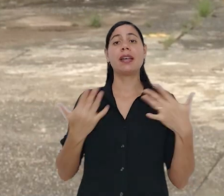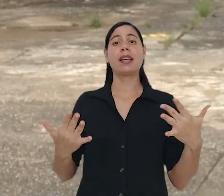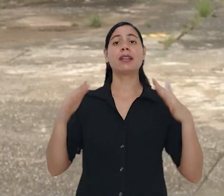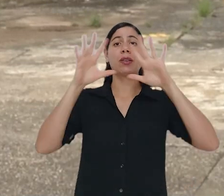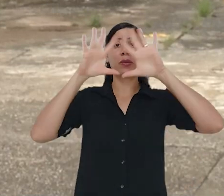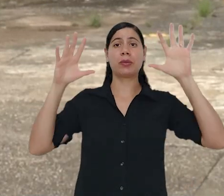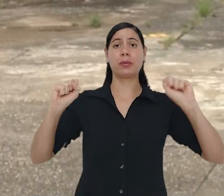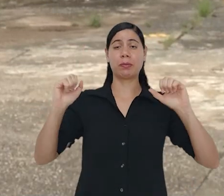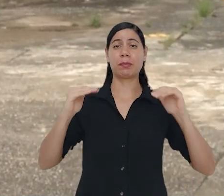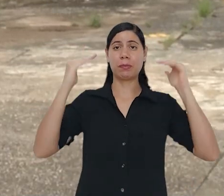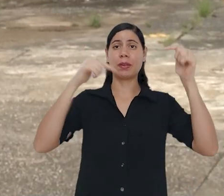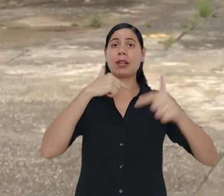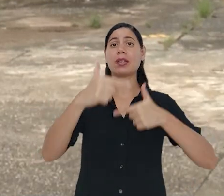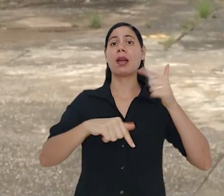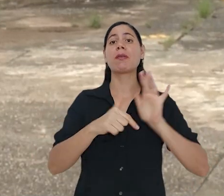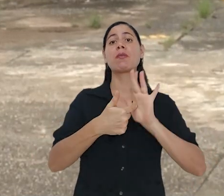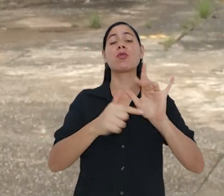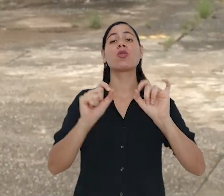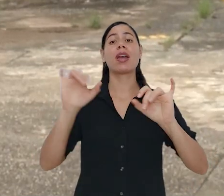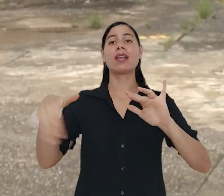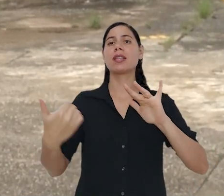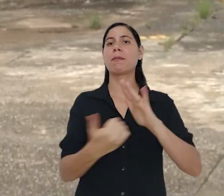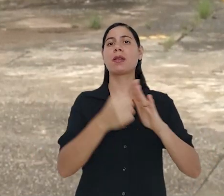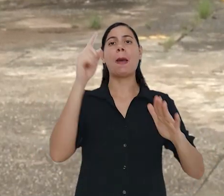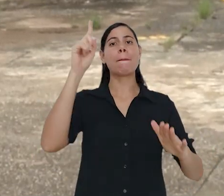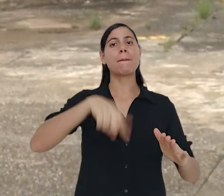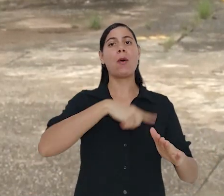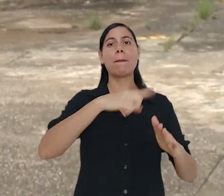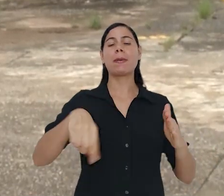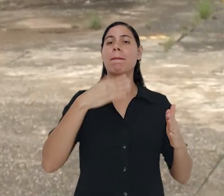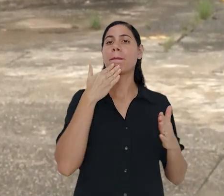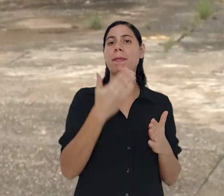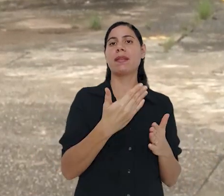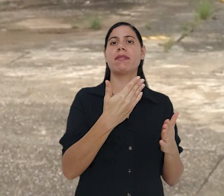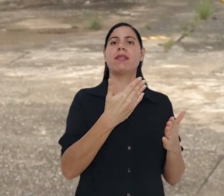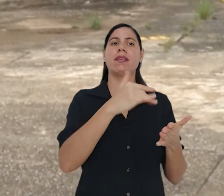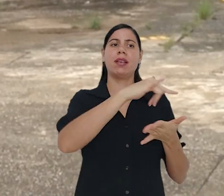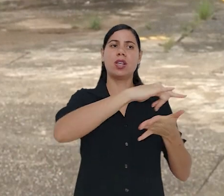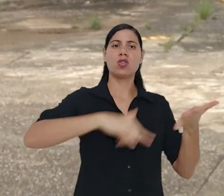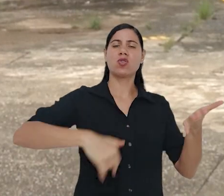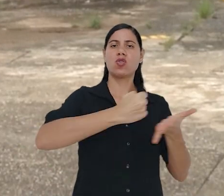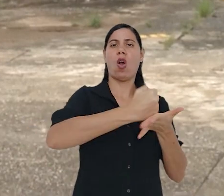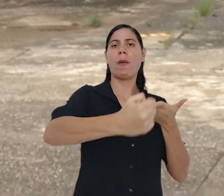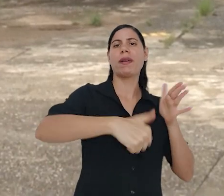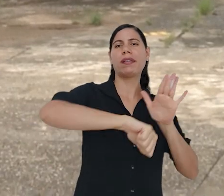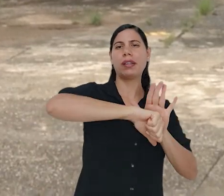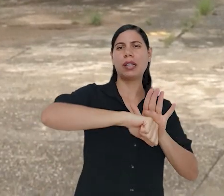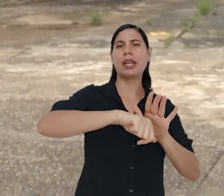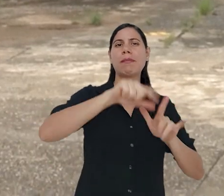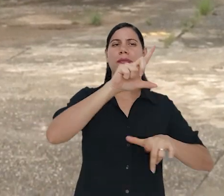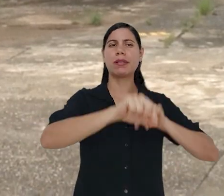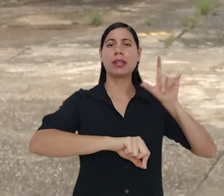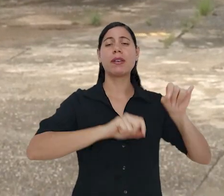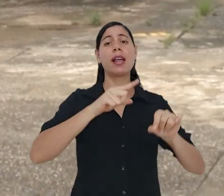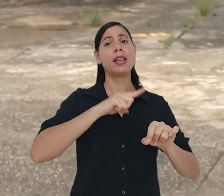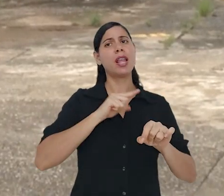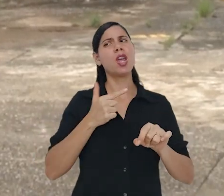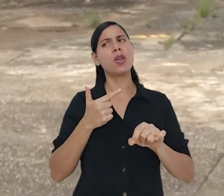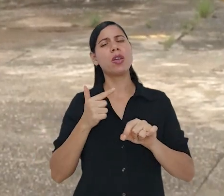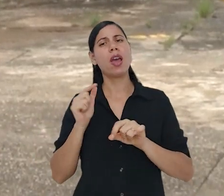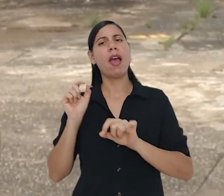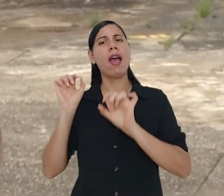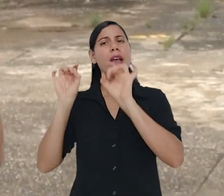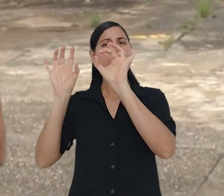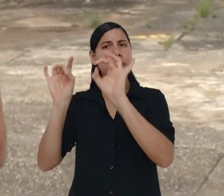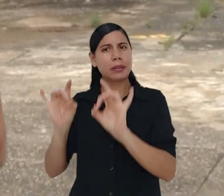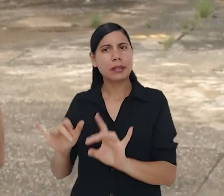tenha decidido que as empresas estão proibidas de exigir antecedentes criminais em processos seletivos, há exceções. Concursos